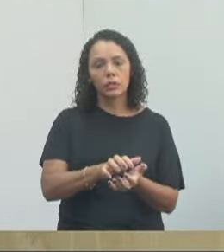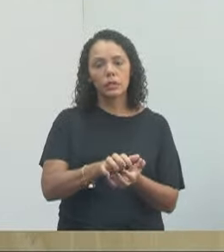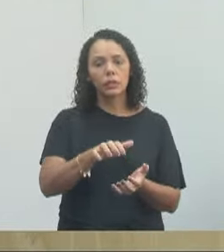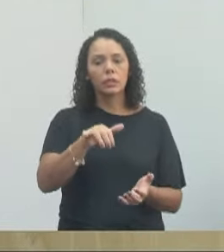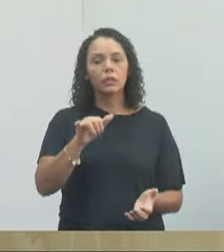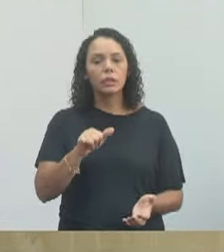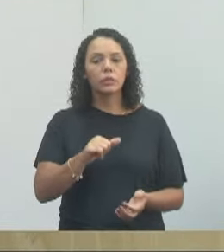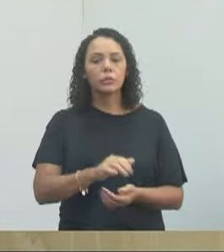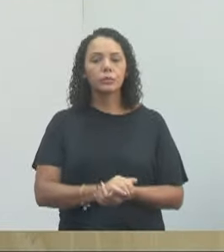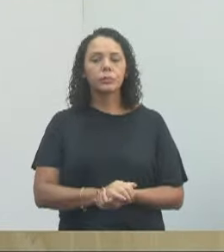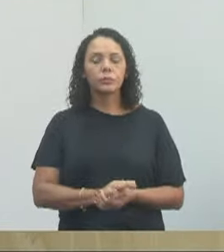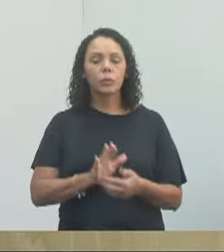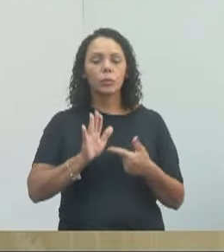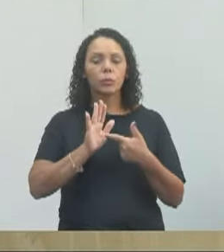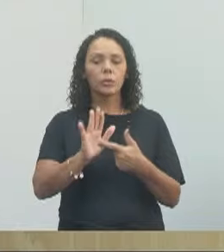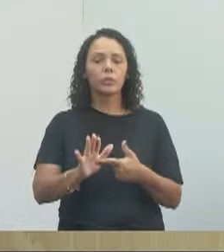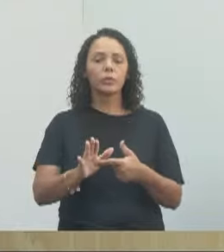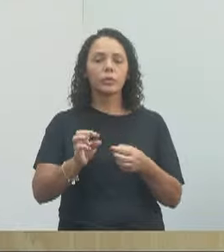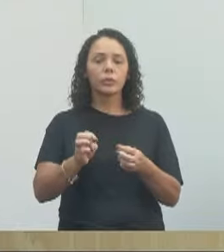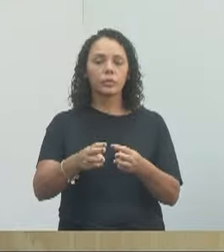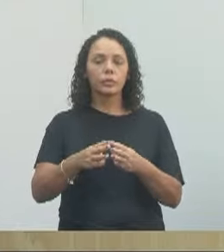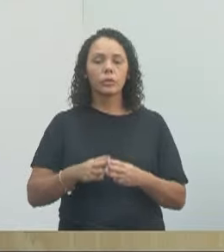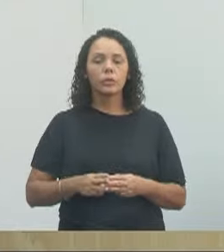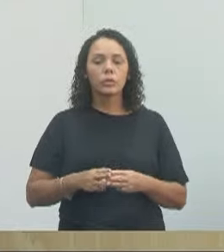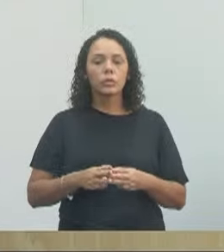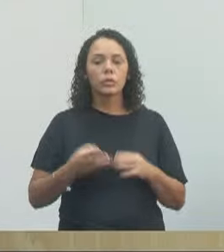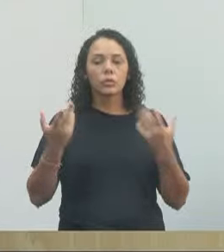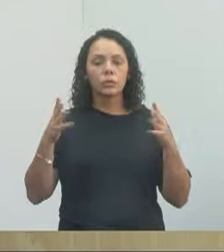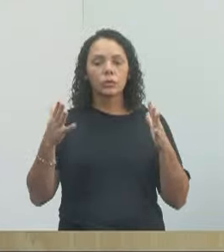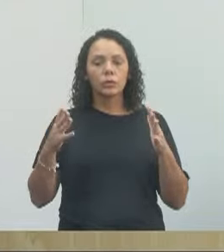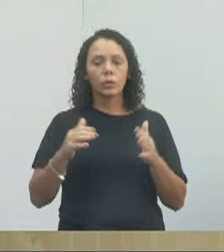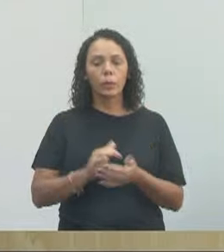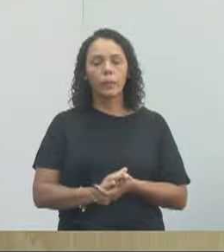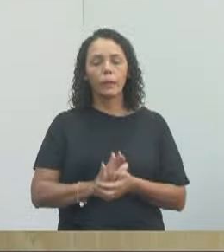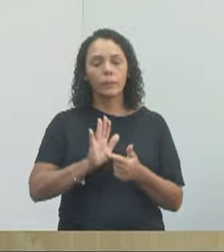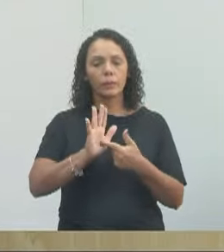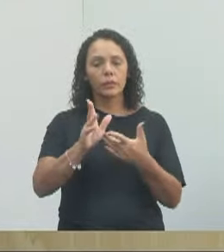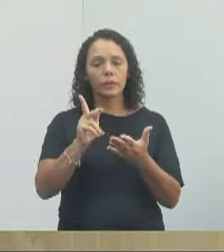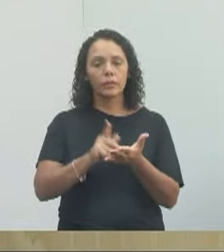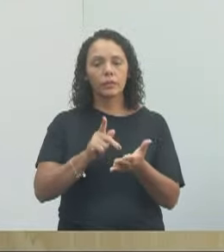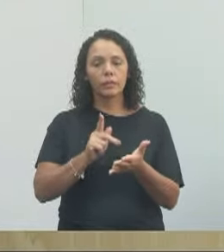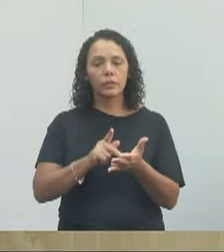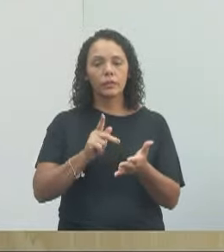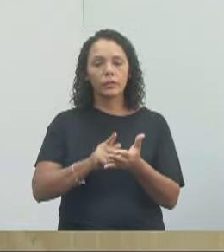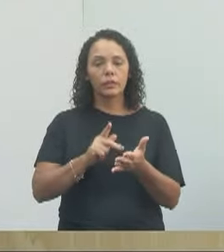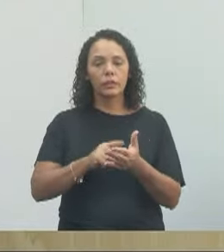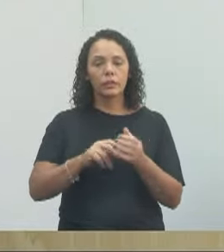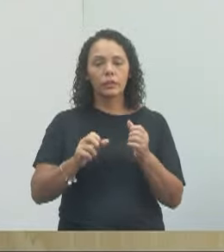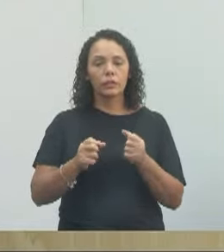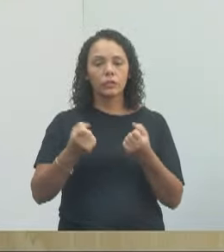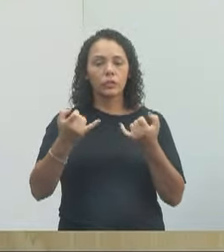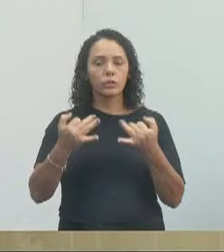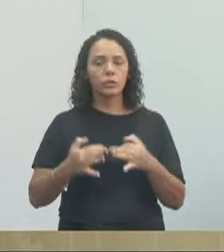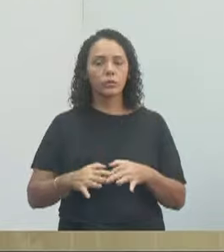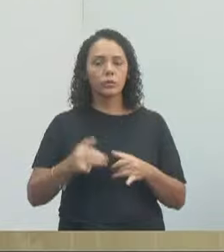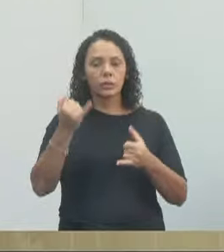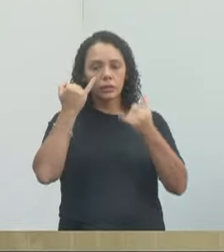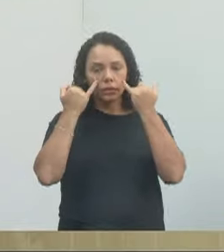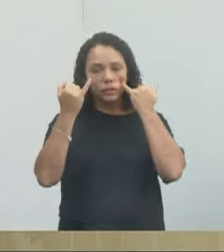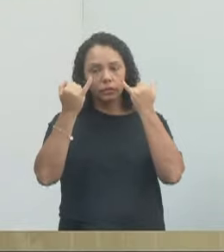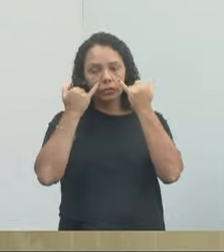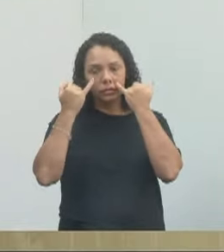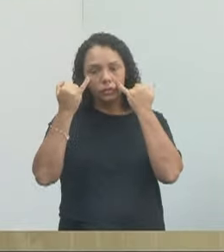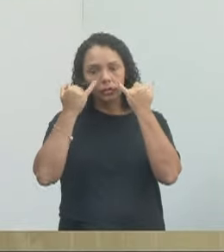apresentação dessa Moção congrat relatório procuramos colocar a verdade dos fatos como modo de esclarecer as informações Poo que a